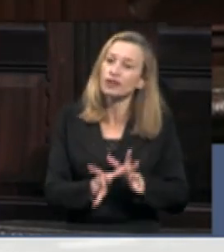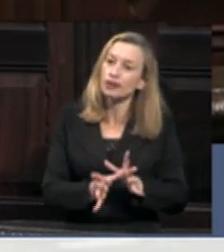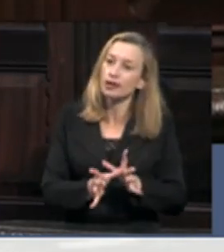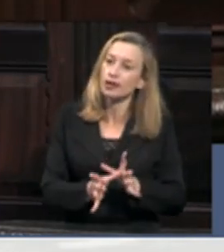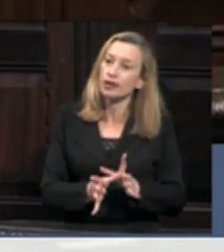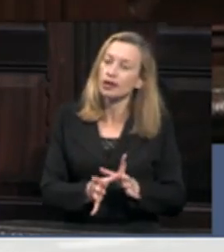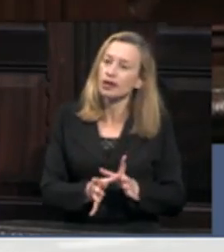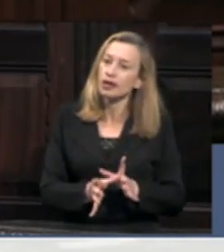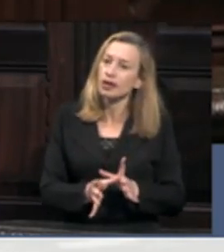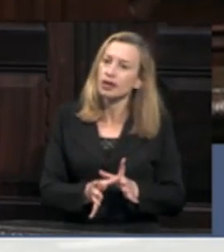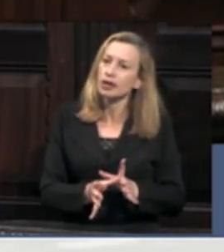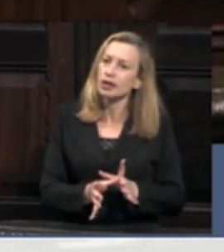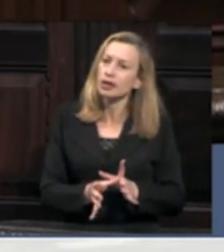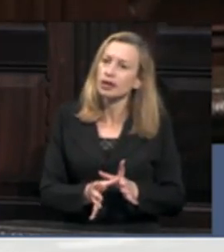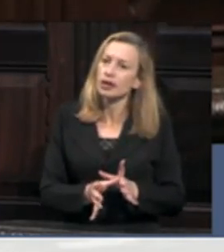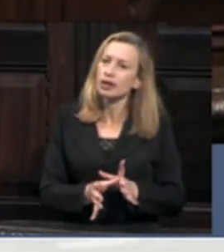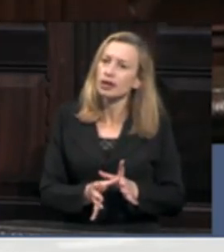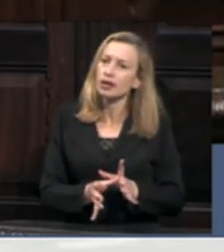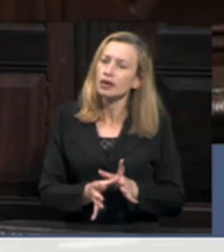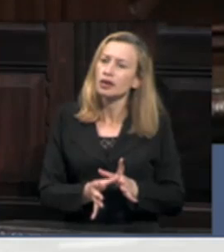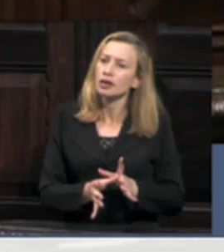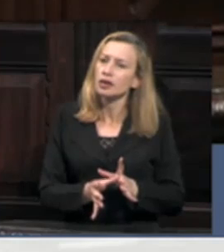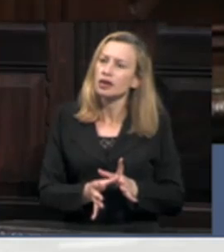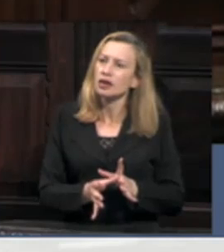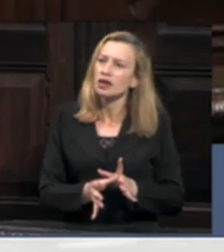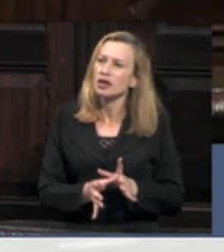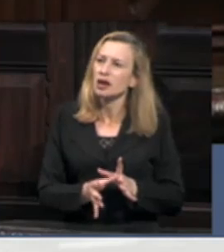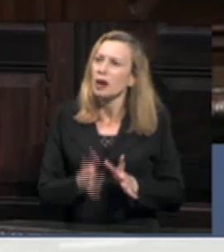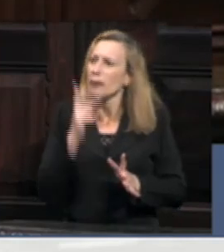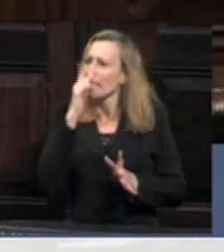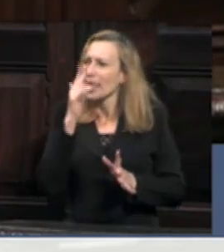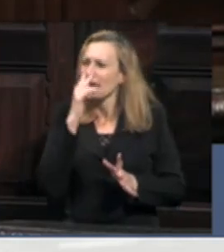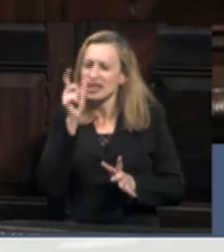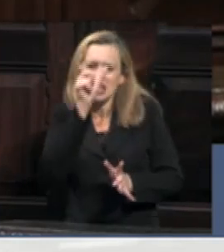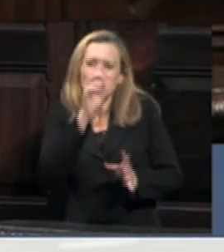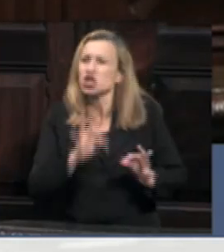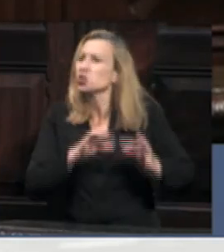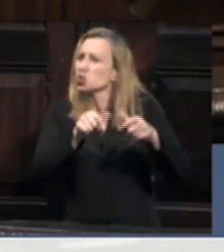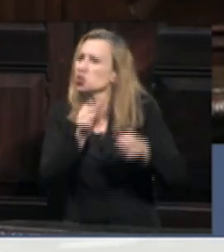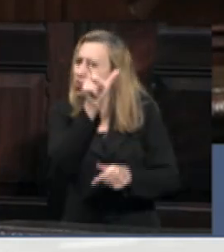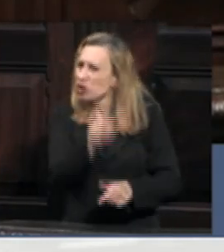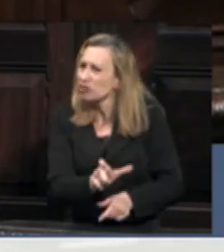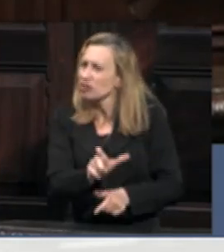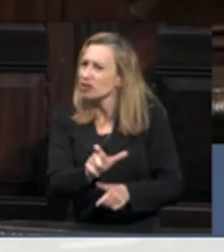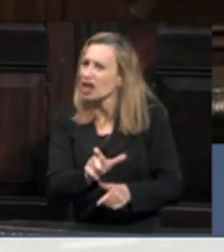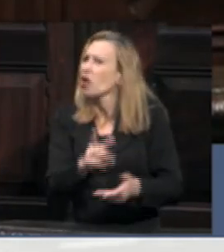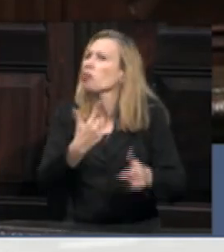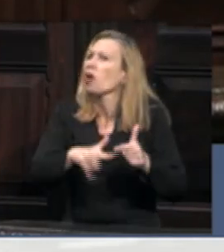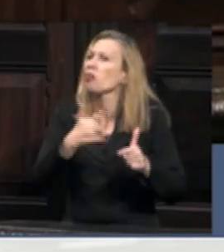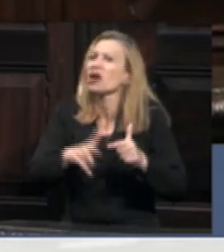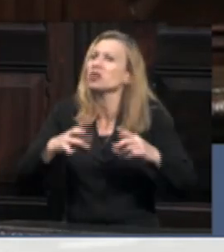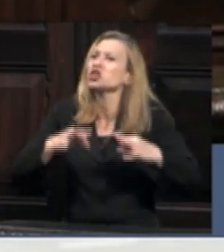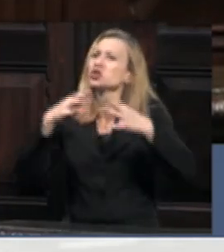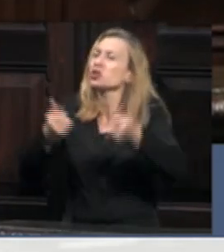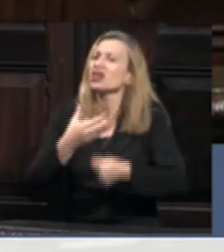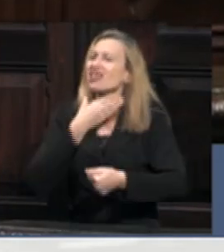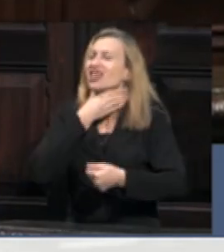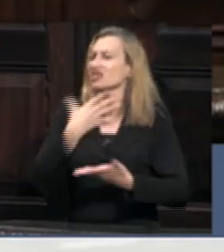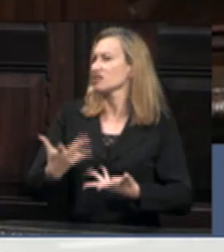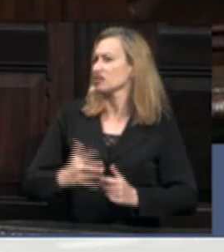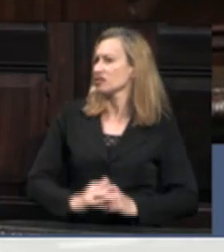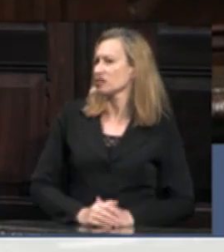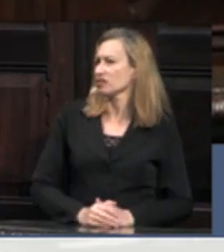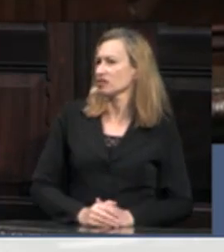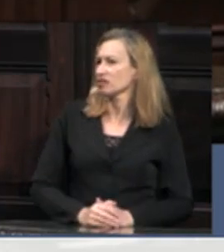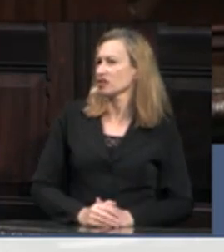se fosse a causa do caos que esse país vive. A causa do caos